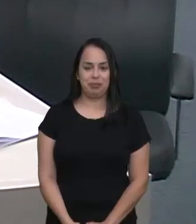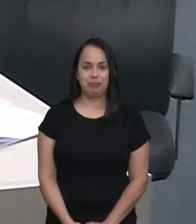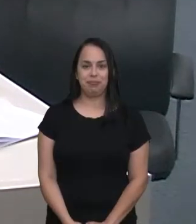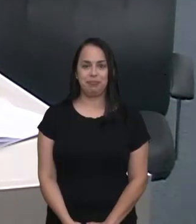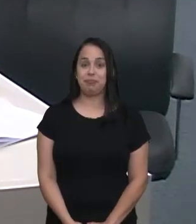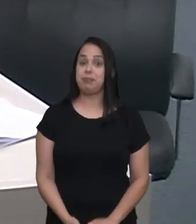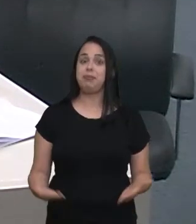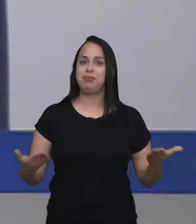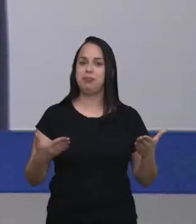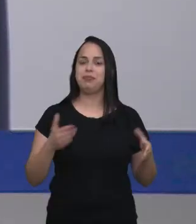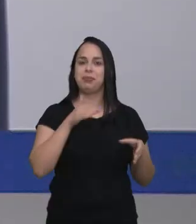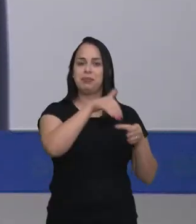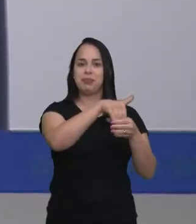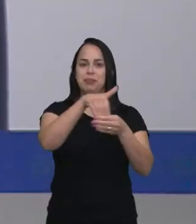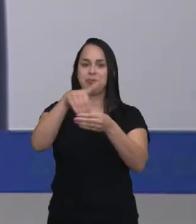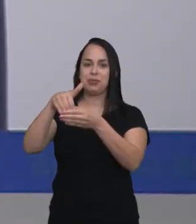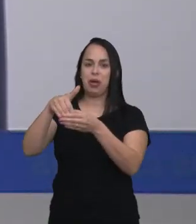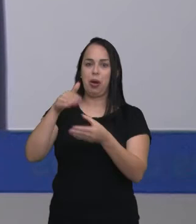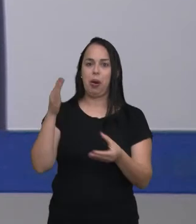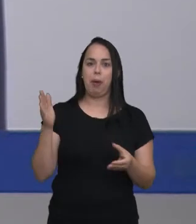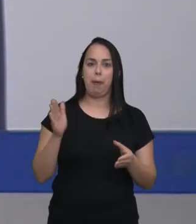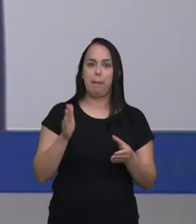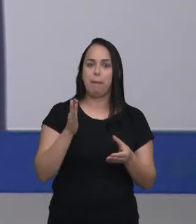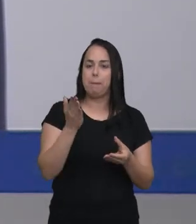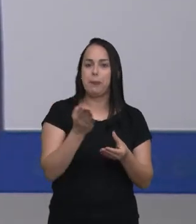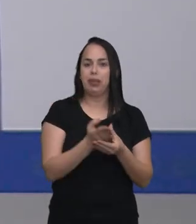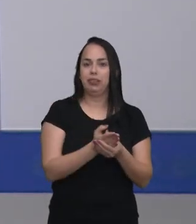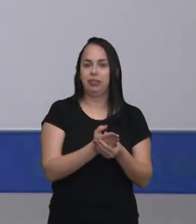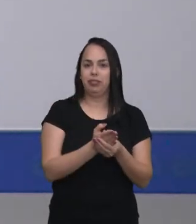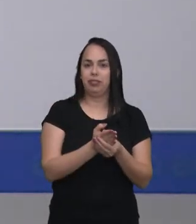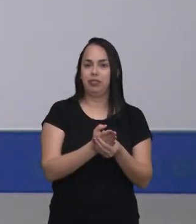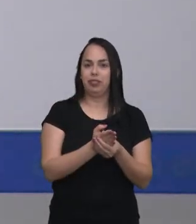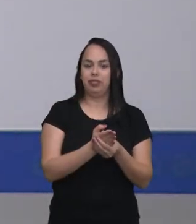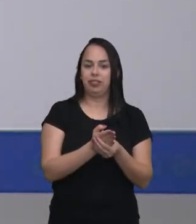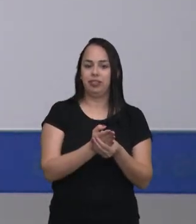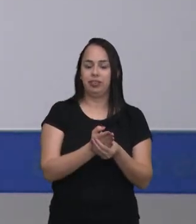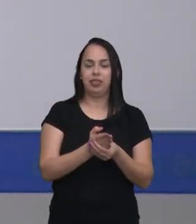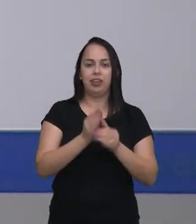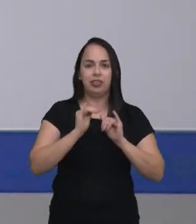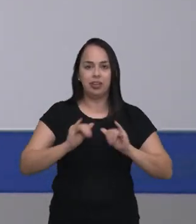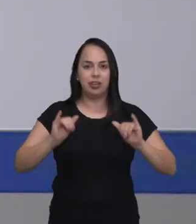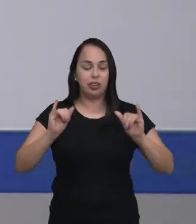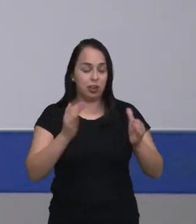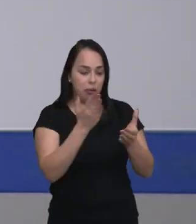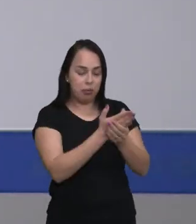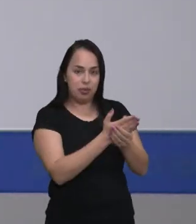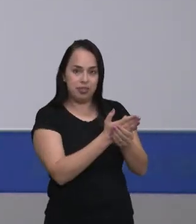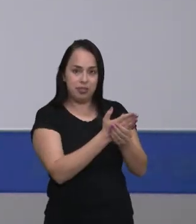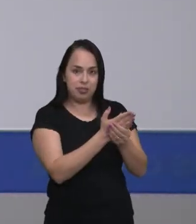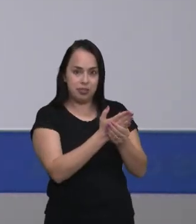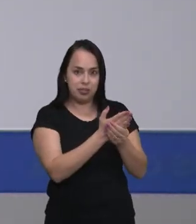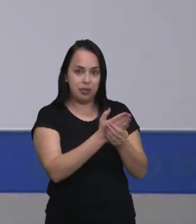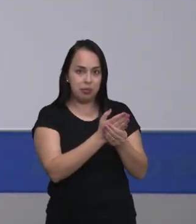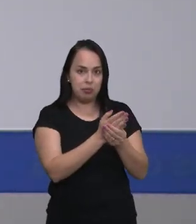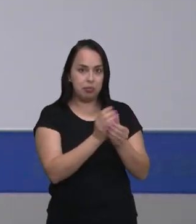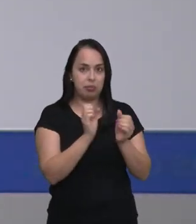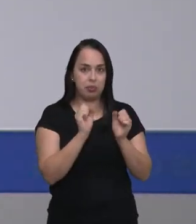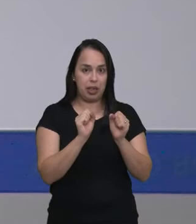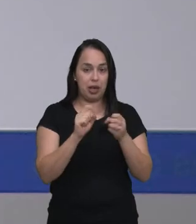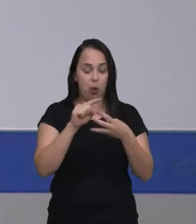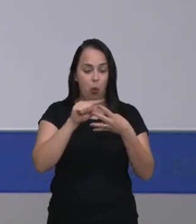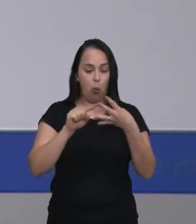Em votação, o processo. Informa aos senhores vereadores que o processo possui